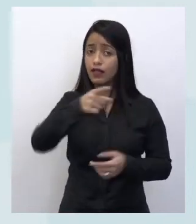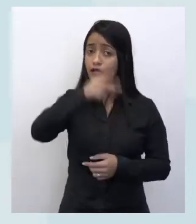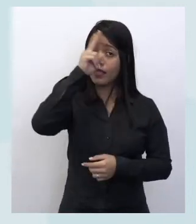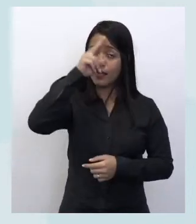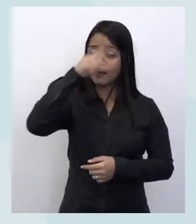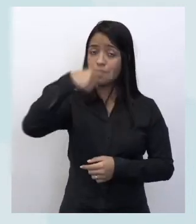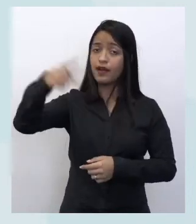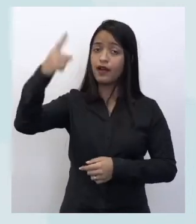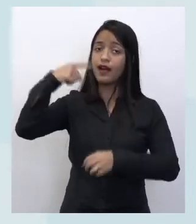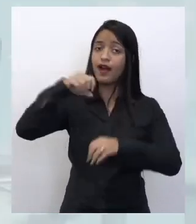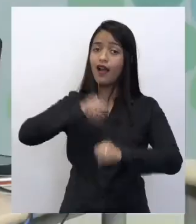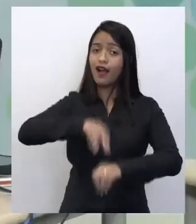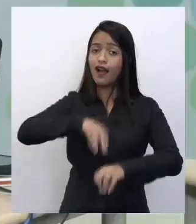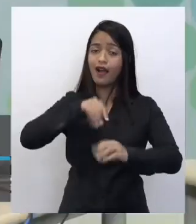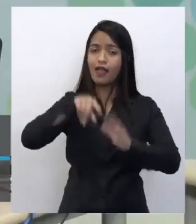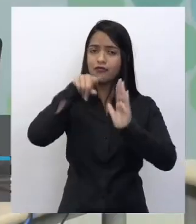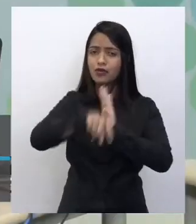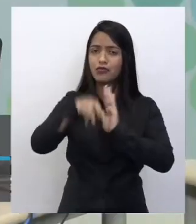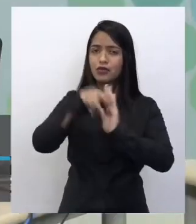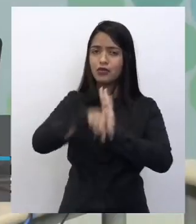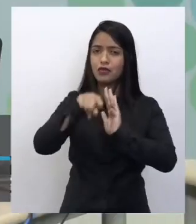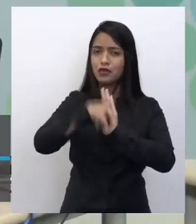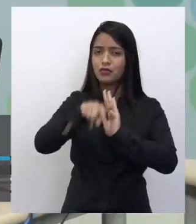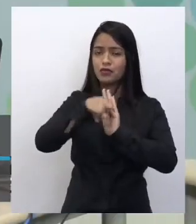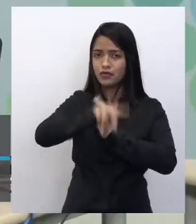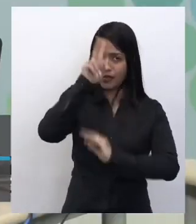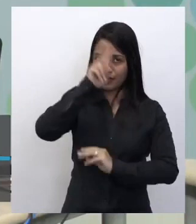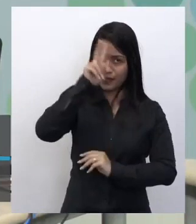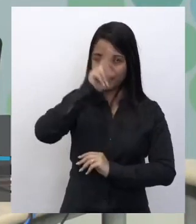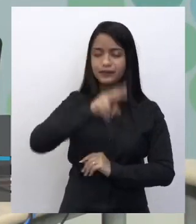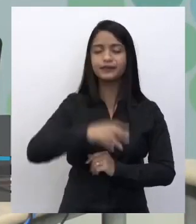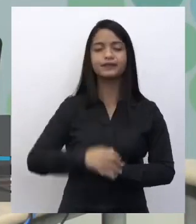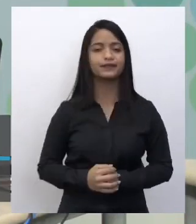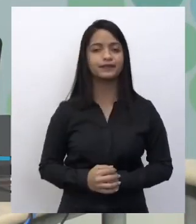hein? Isso. Que eu retomei os discursos. Então,